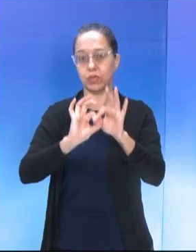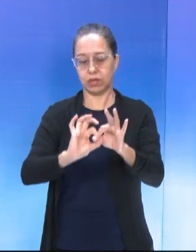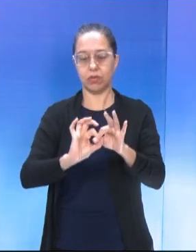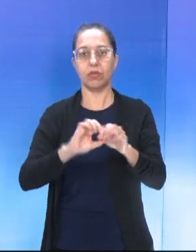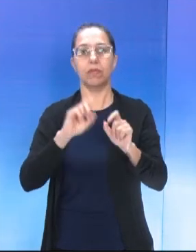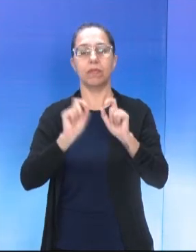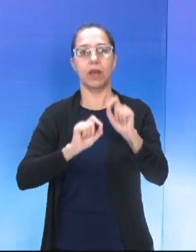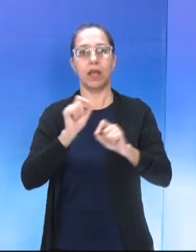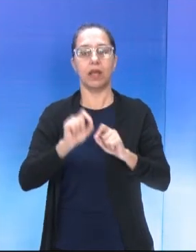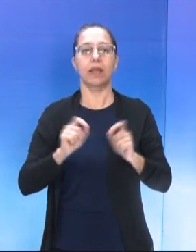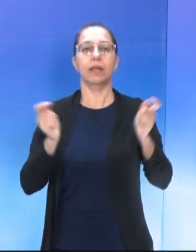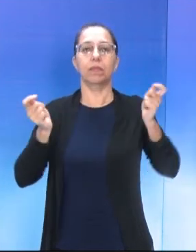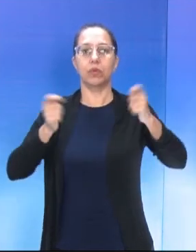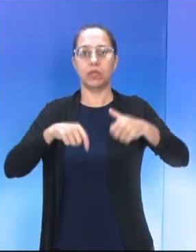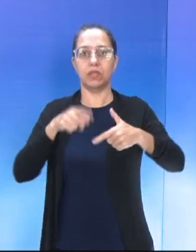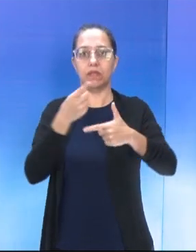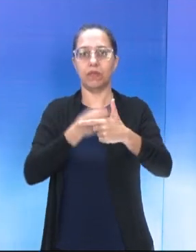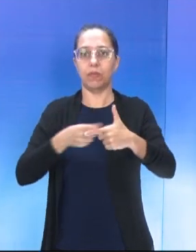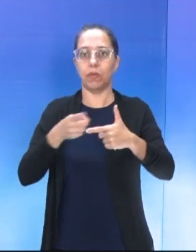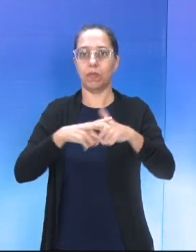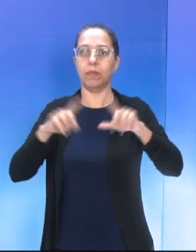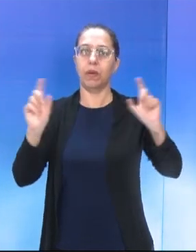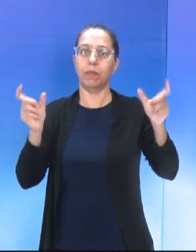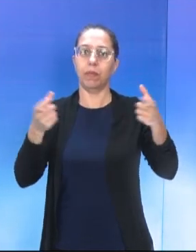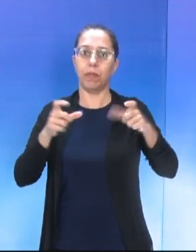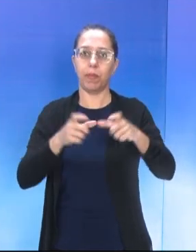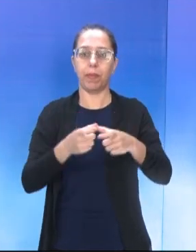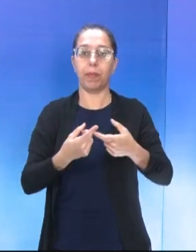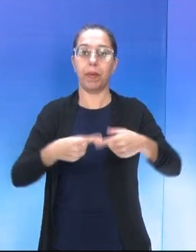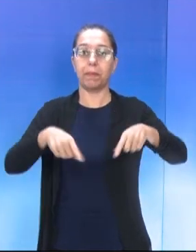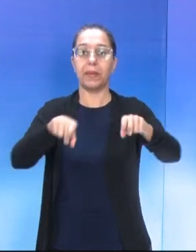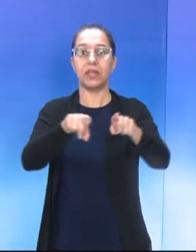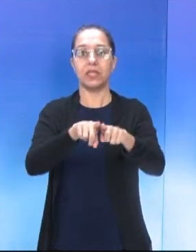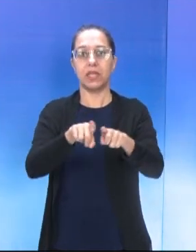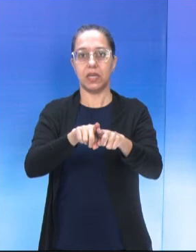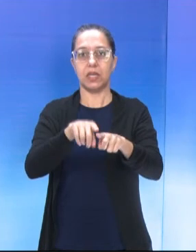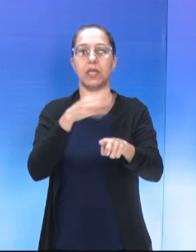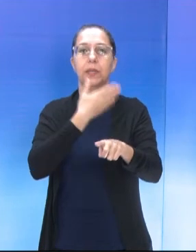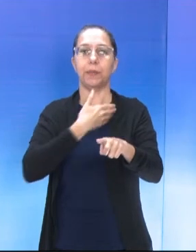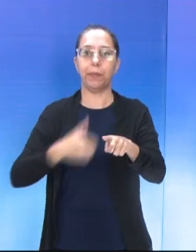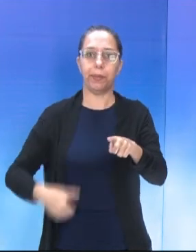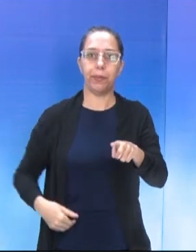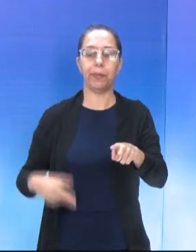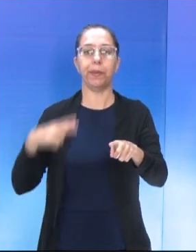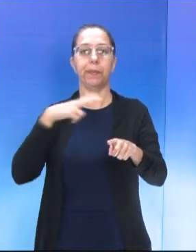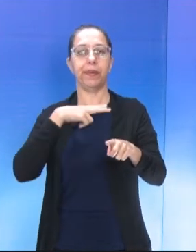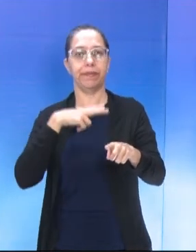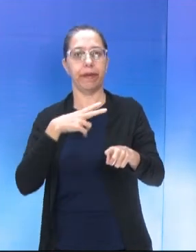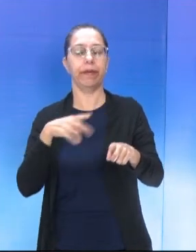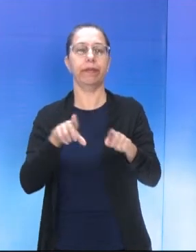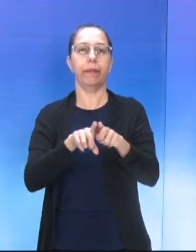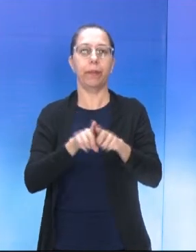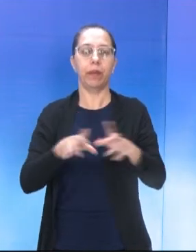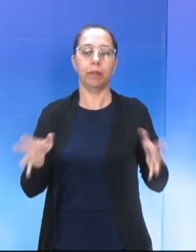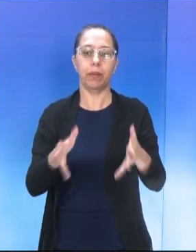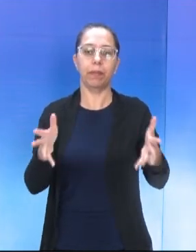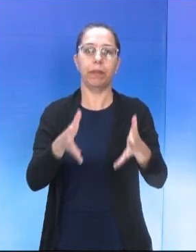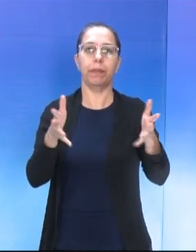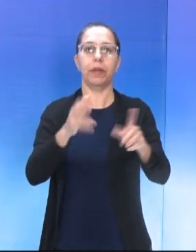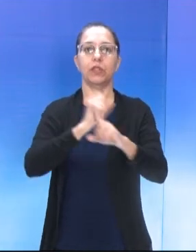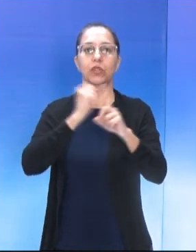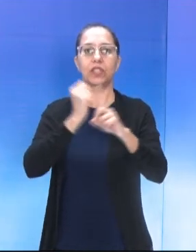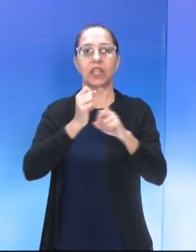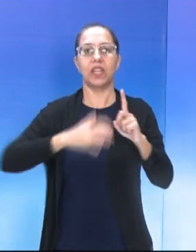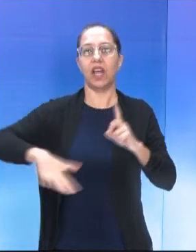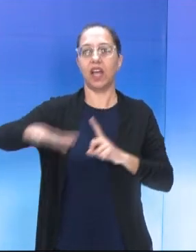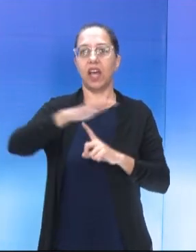certamente afetados por ele. Parcerias público-privada, incentivo governamental para que a sociedade